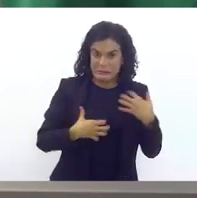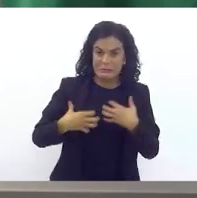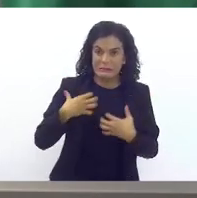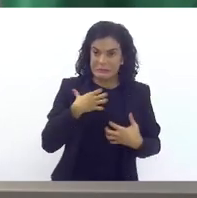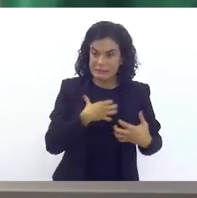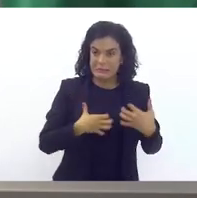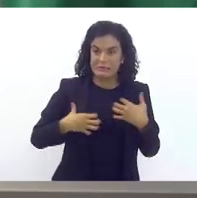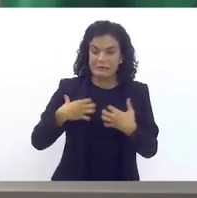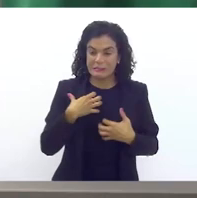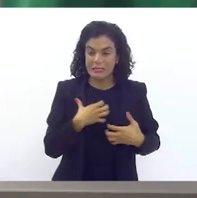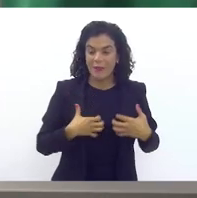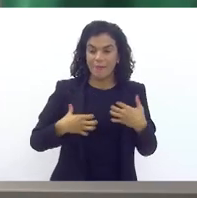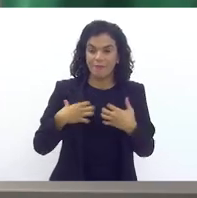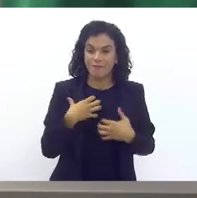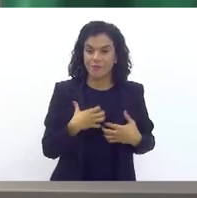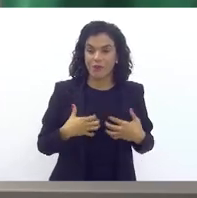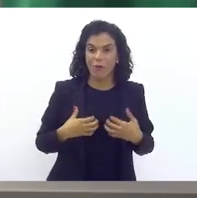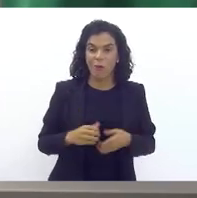Não?